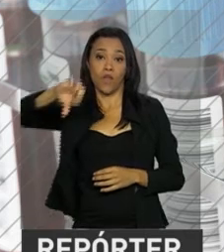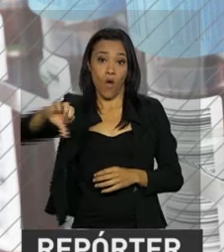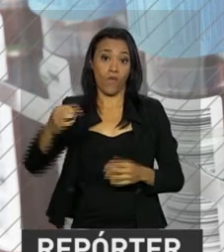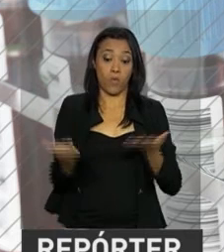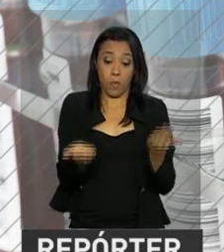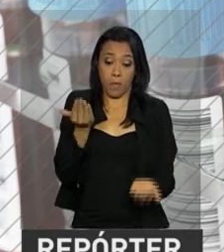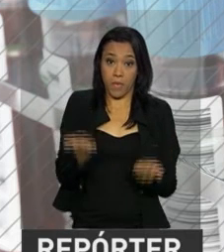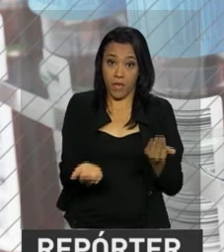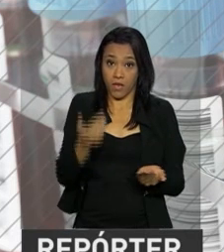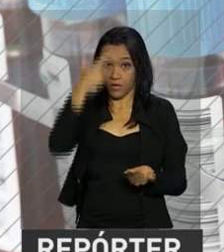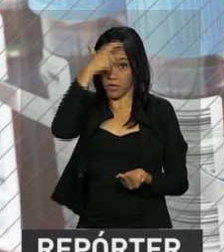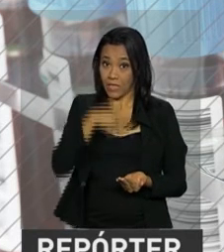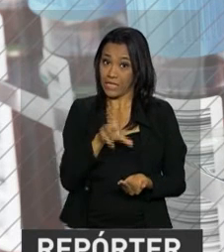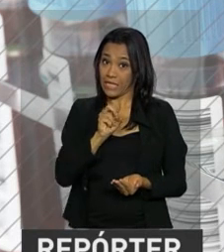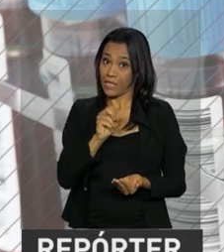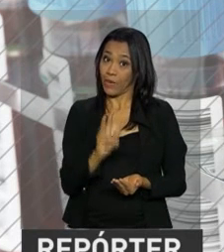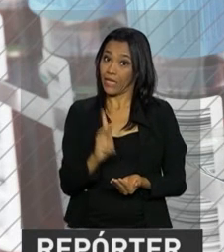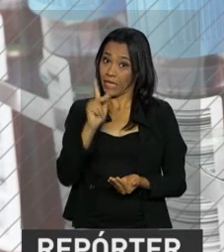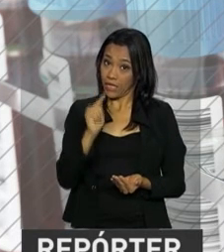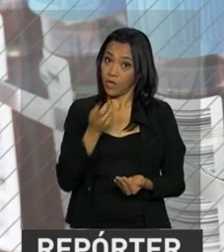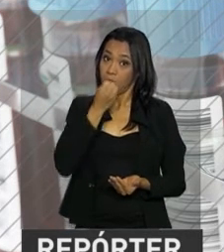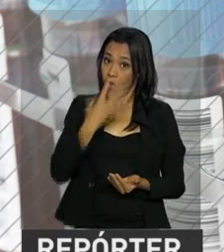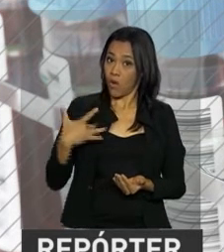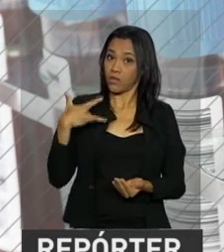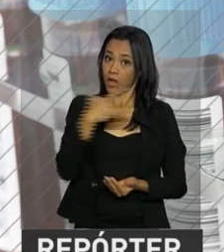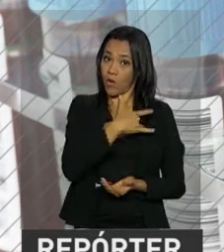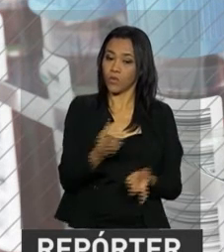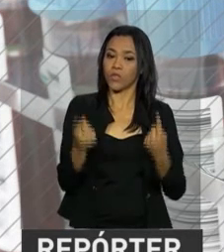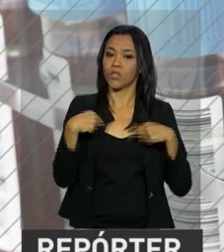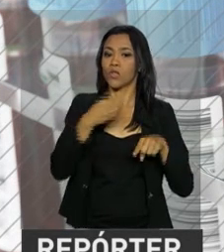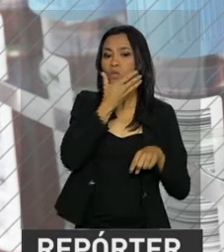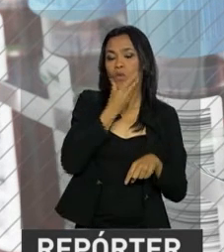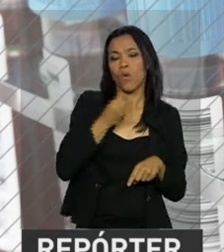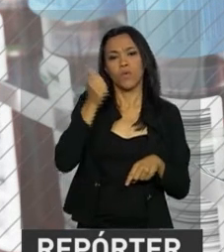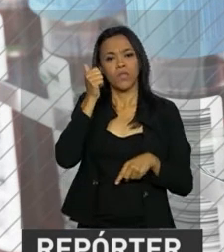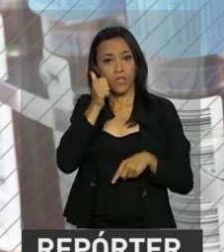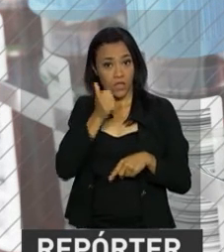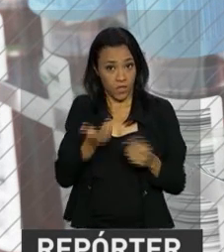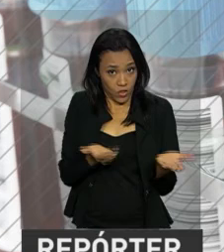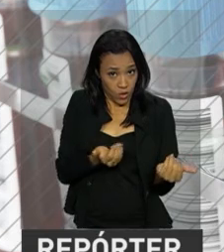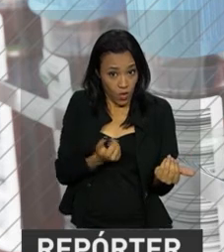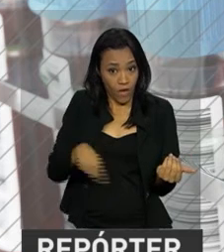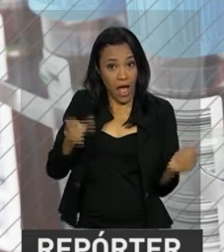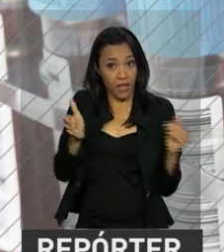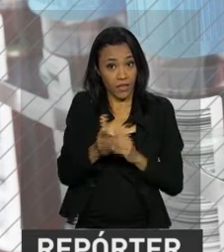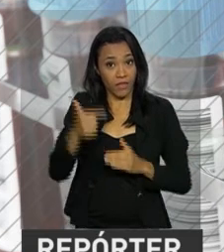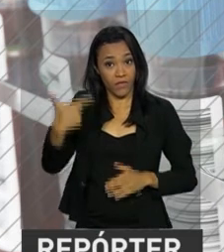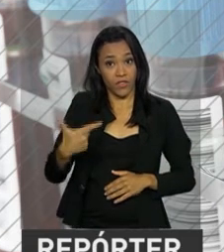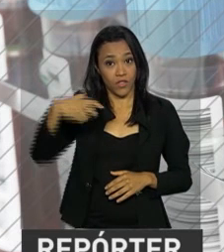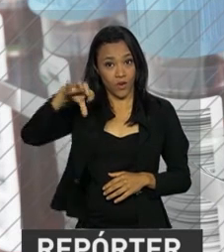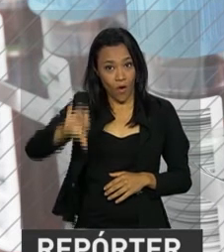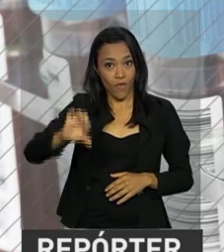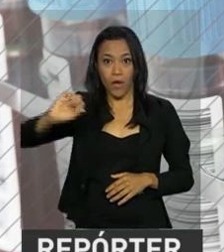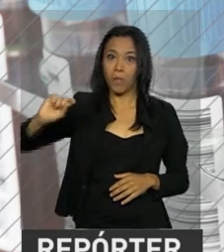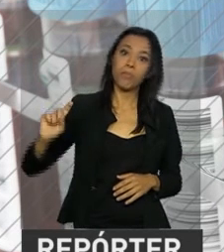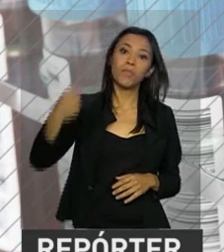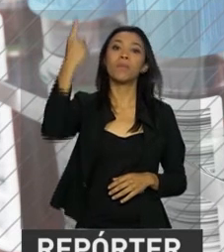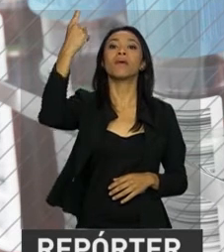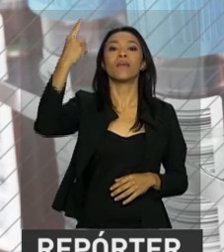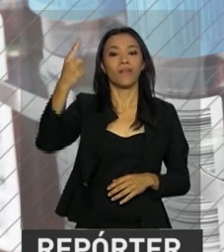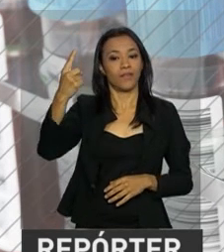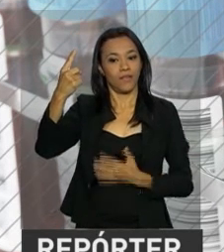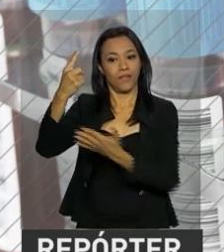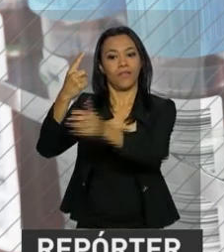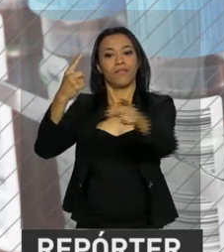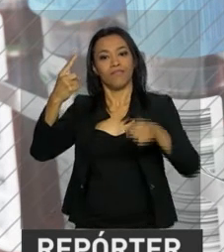50 quilos e em bom estado de saúde. Os homens e os jovens até 29 anos ocupam a primeira posição